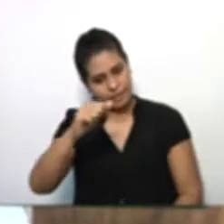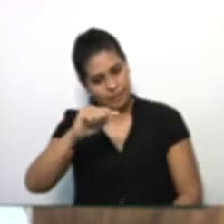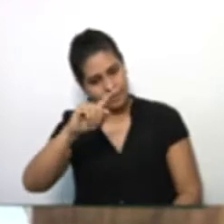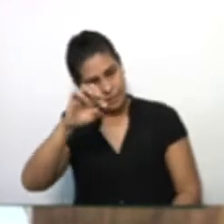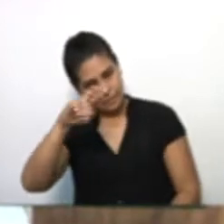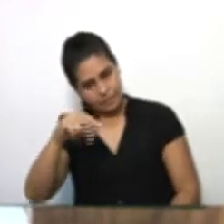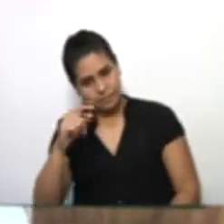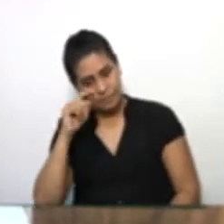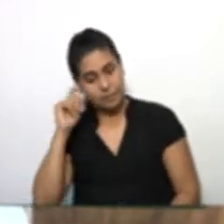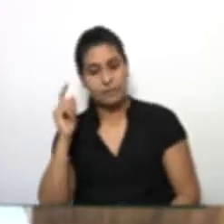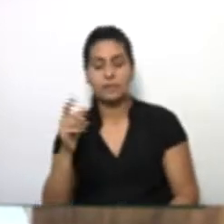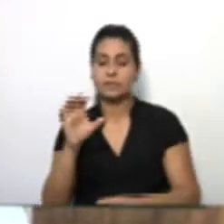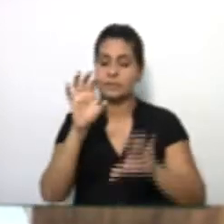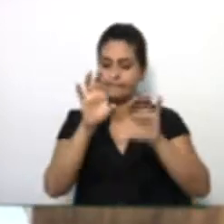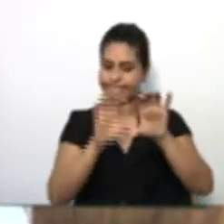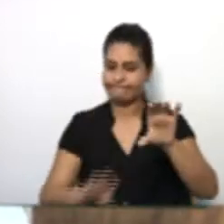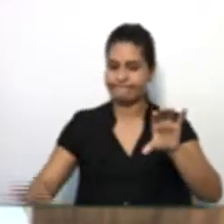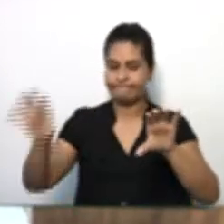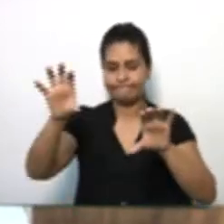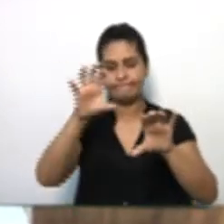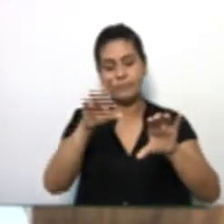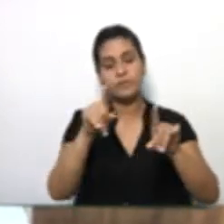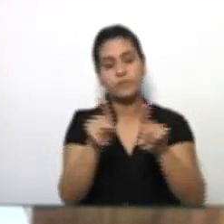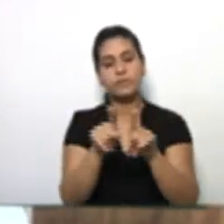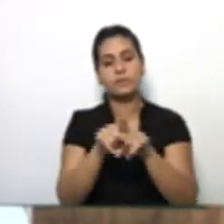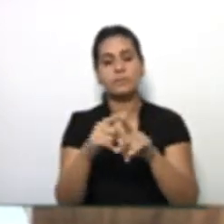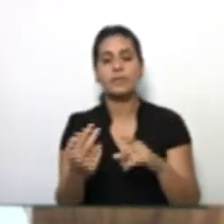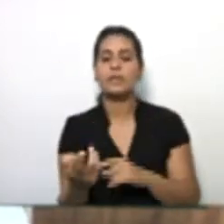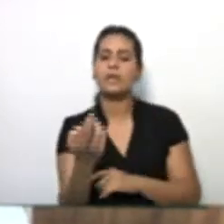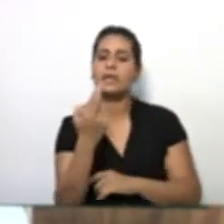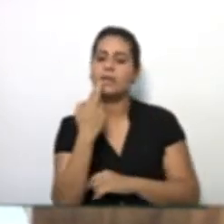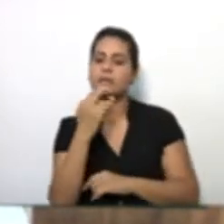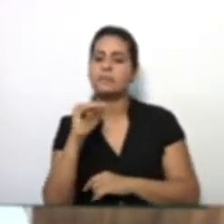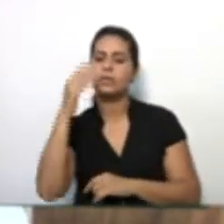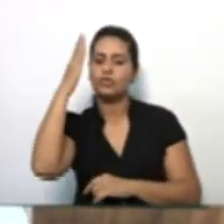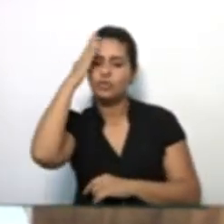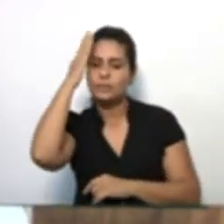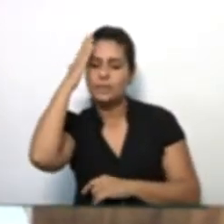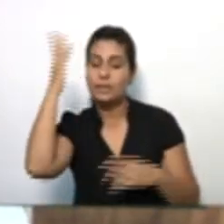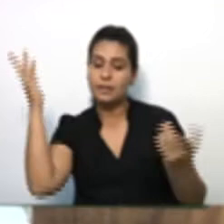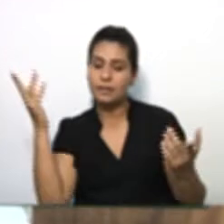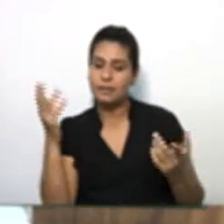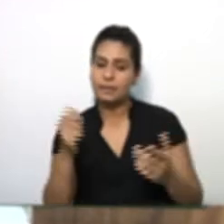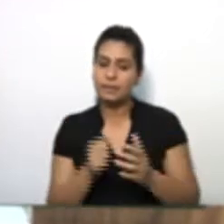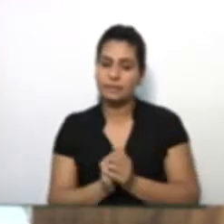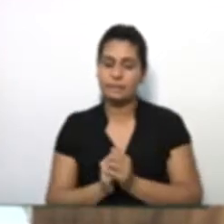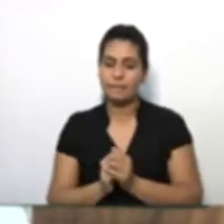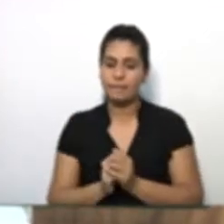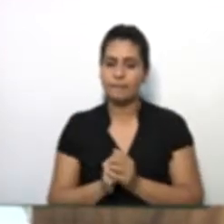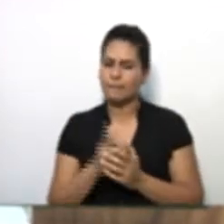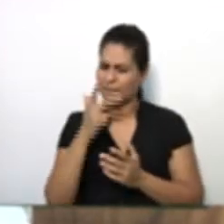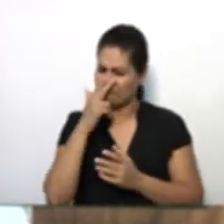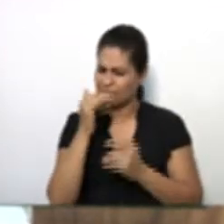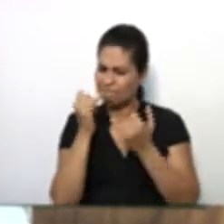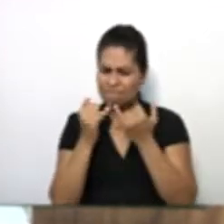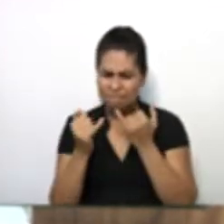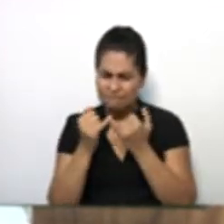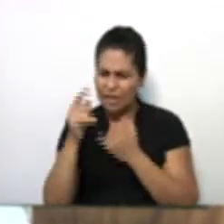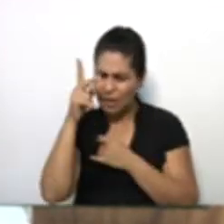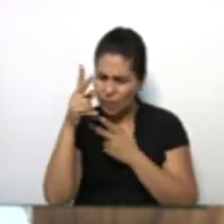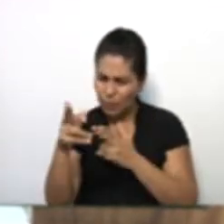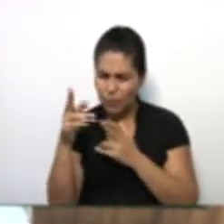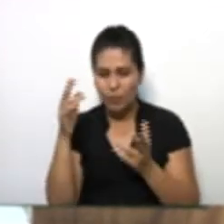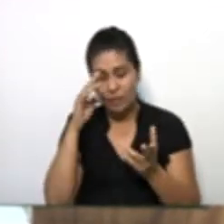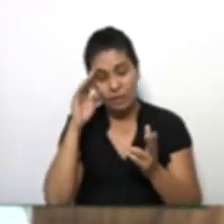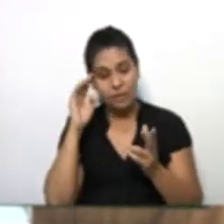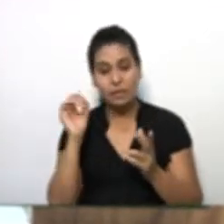temos aqui a participação dos polos, né? E eu destaco aqui a resposta de Giparaná, que ela foi bem parecida com a sua resposta,